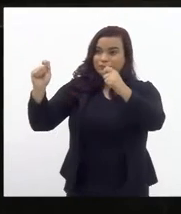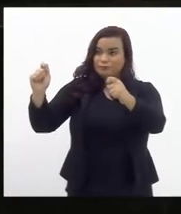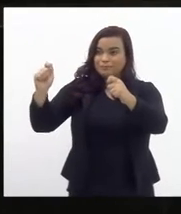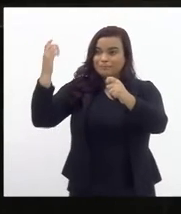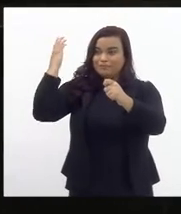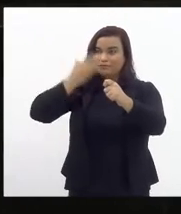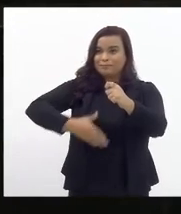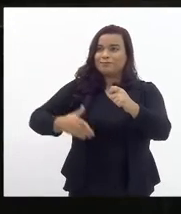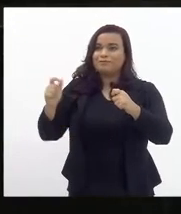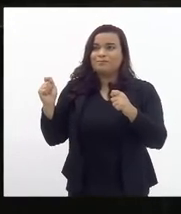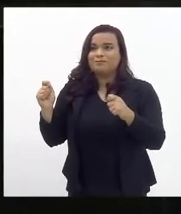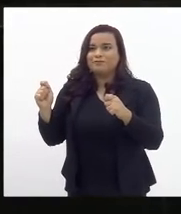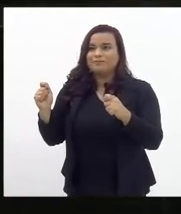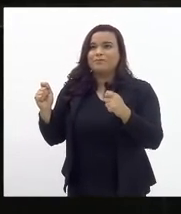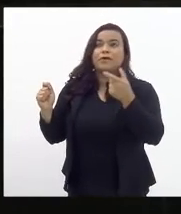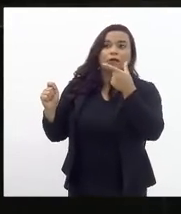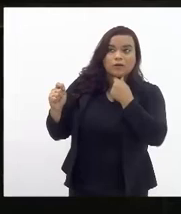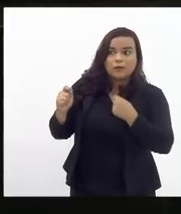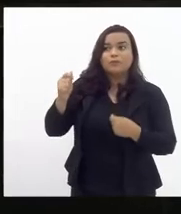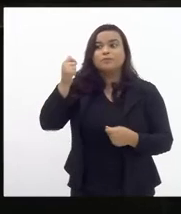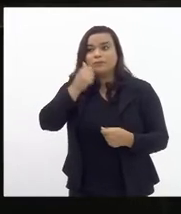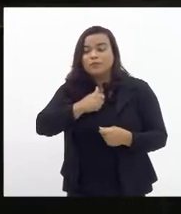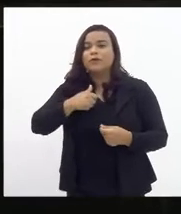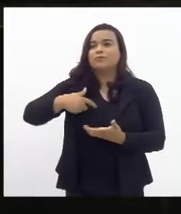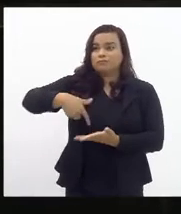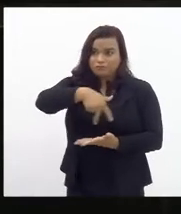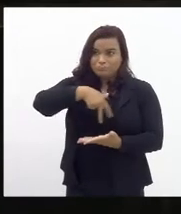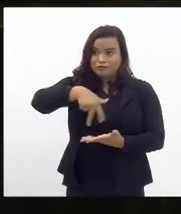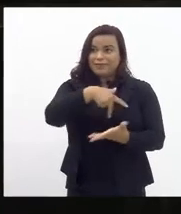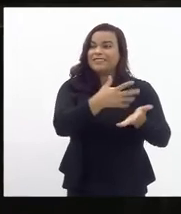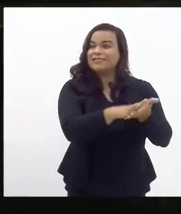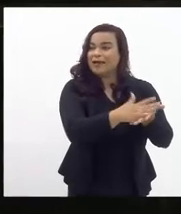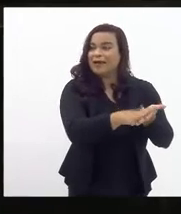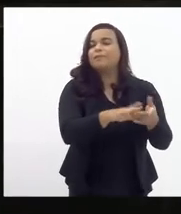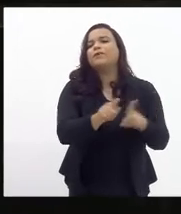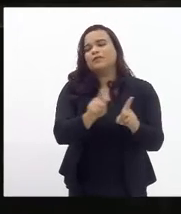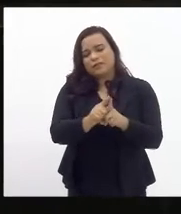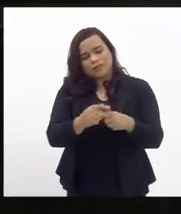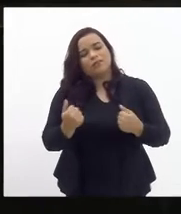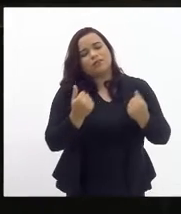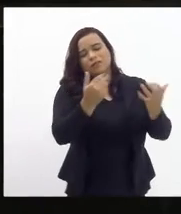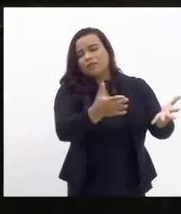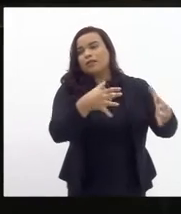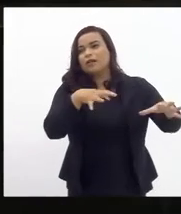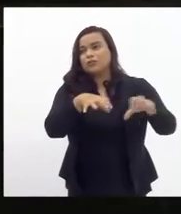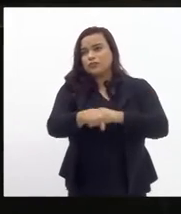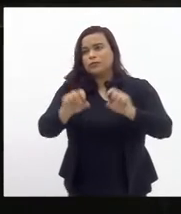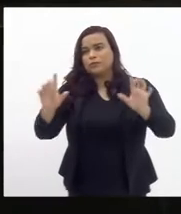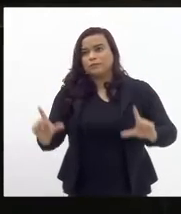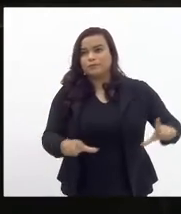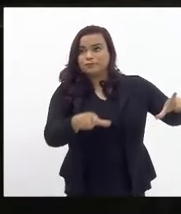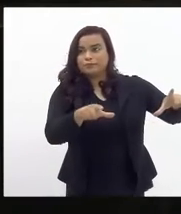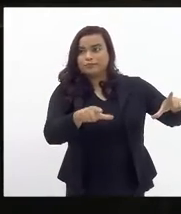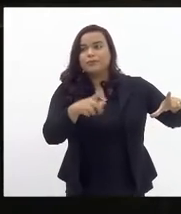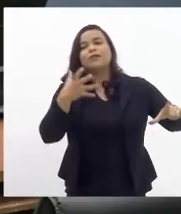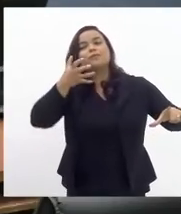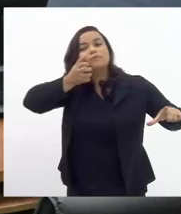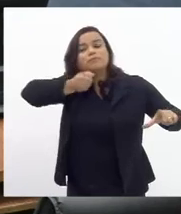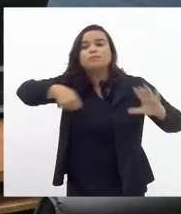os EAs passistas terão agora um diploma de reconhecimento de patrimônio imaterial desse Estado.